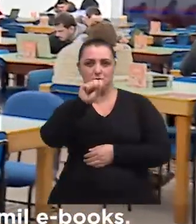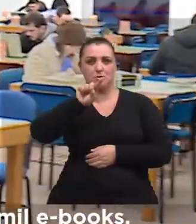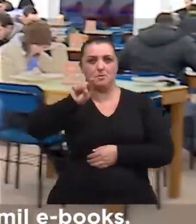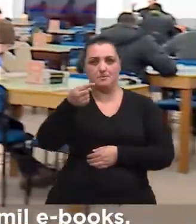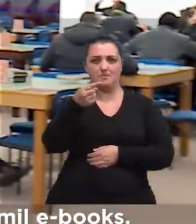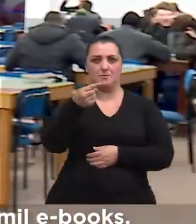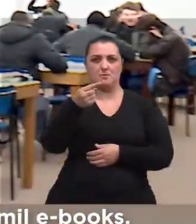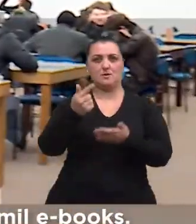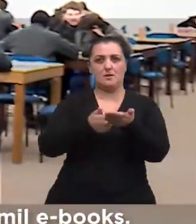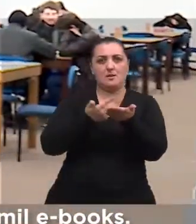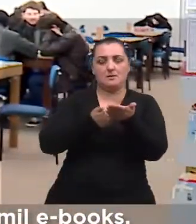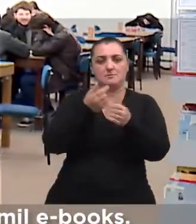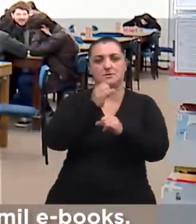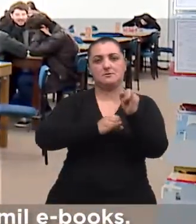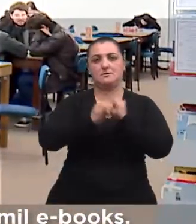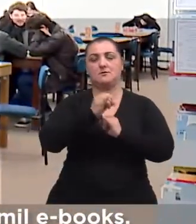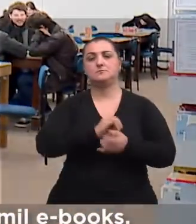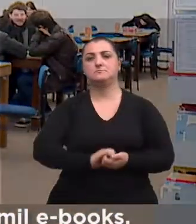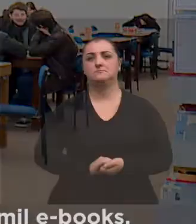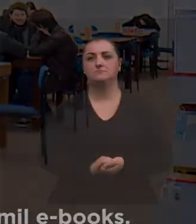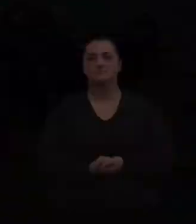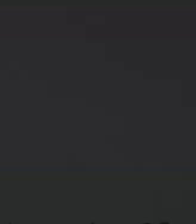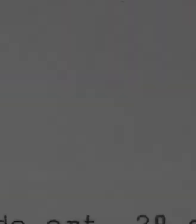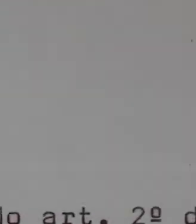de 18 mil e-books.